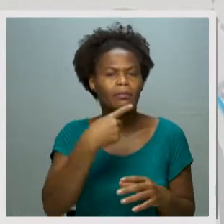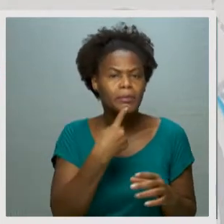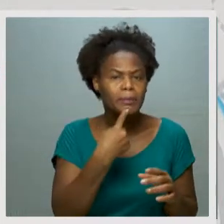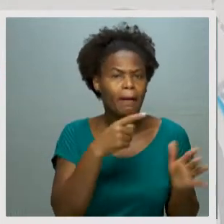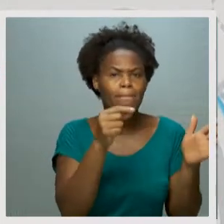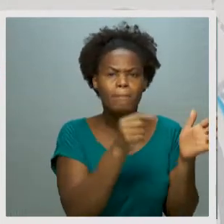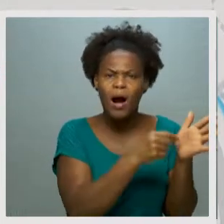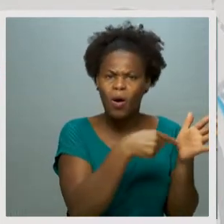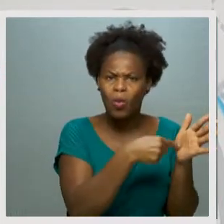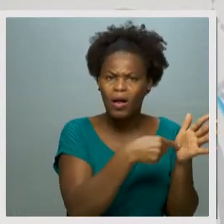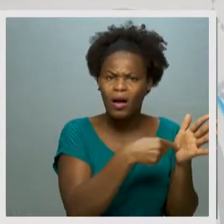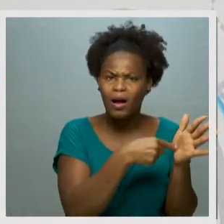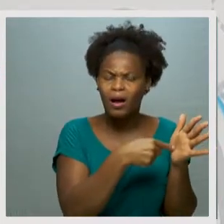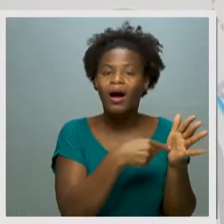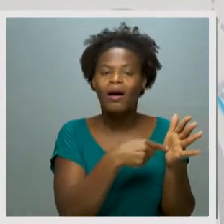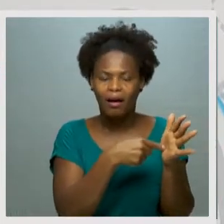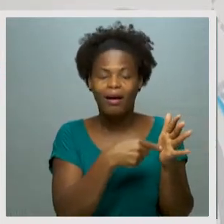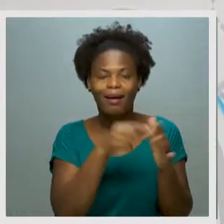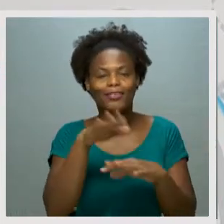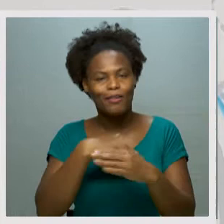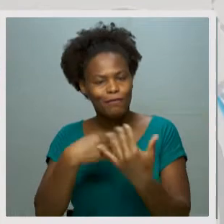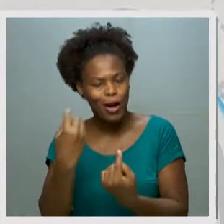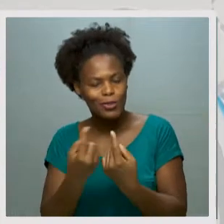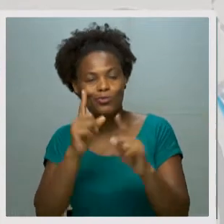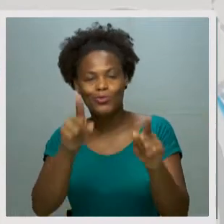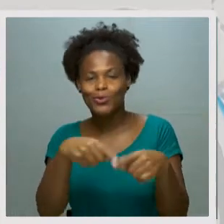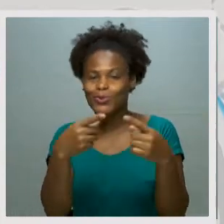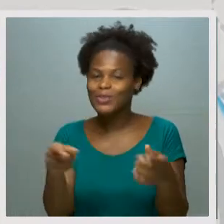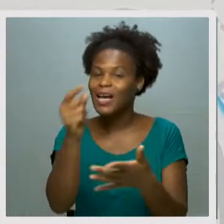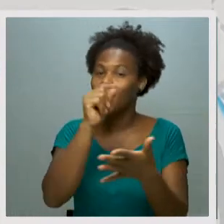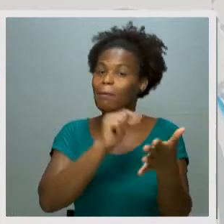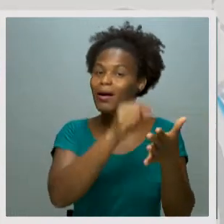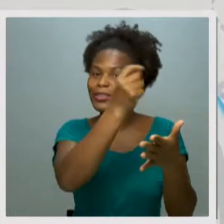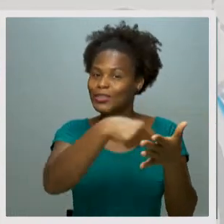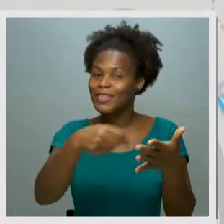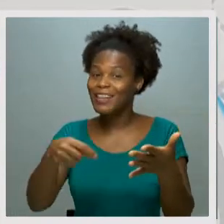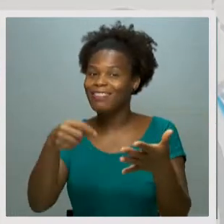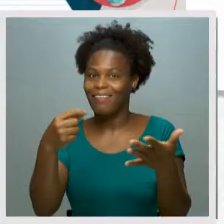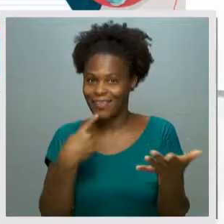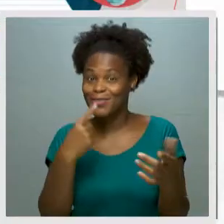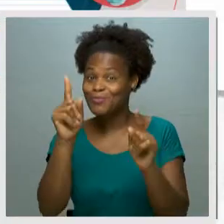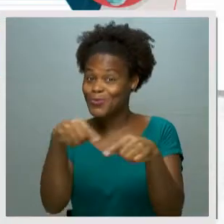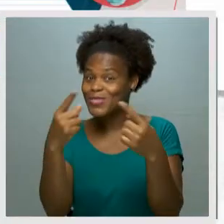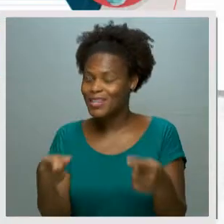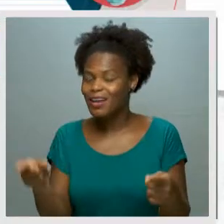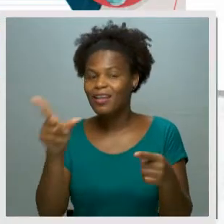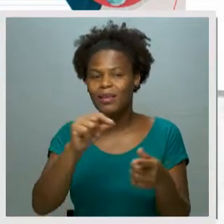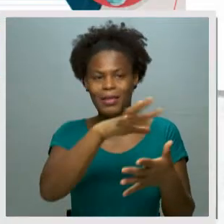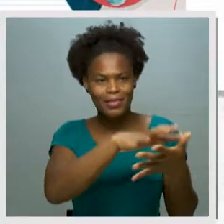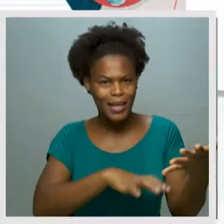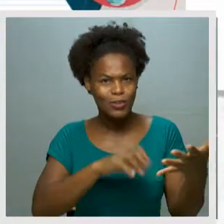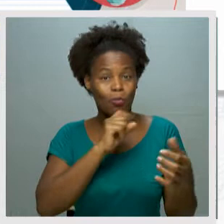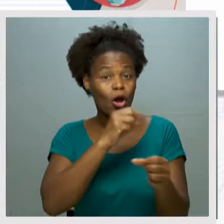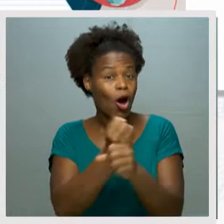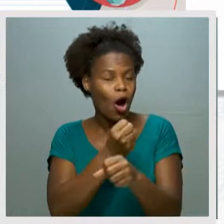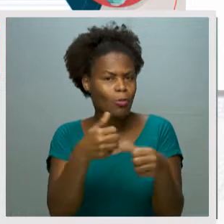compreende uma pauta executa muito bem uma determinada música que está escrita naquela pauta. Ainda um texto pode ser